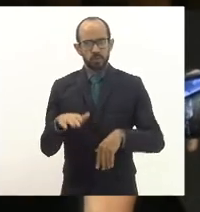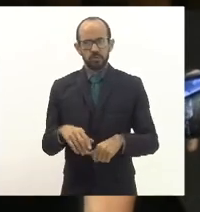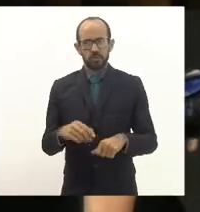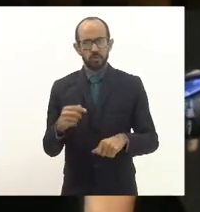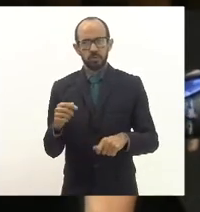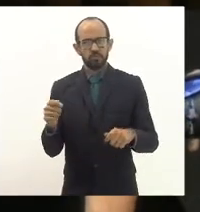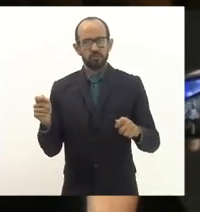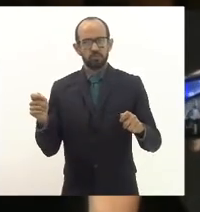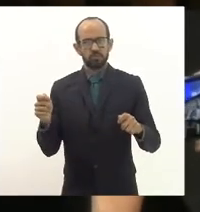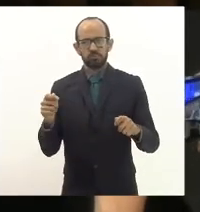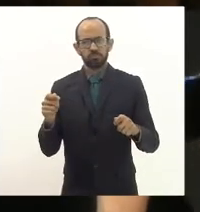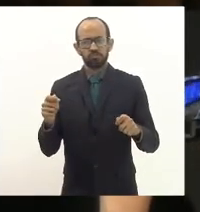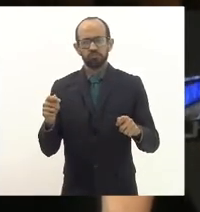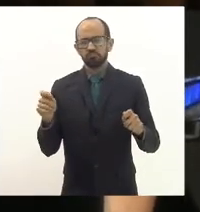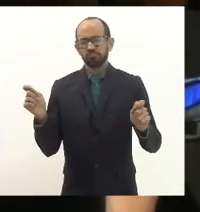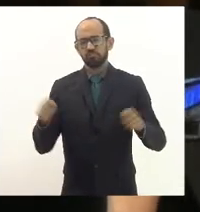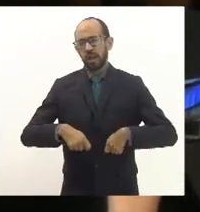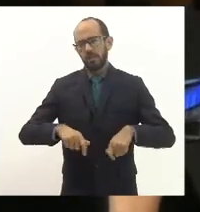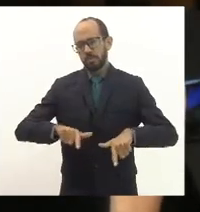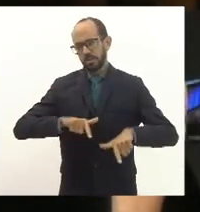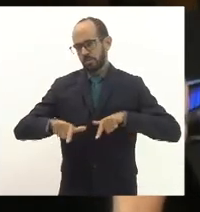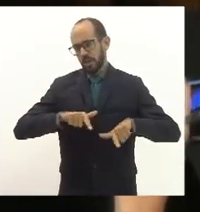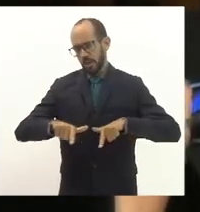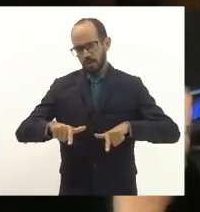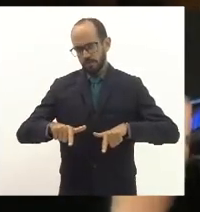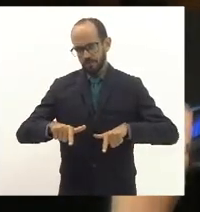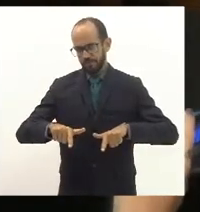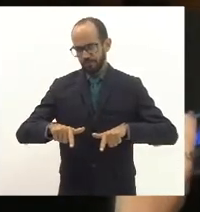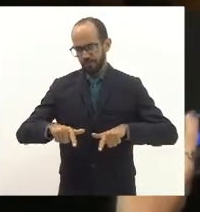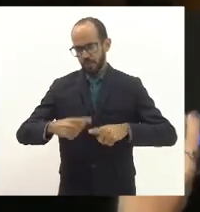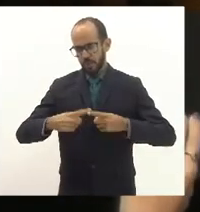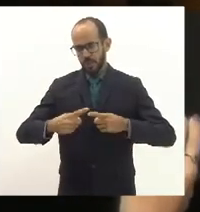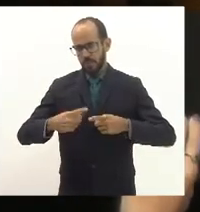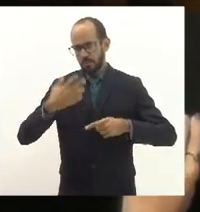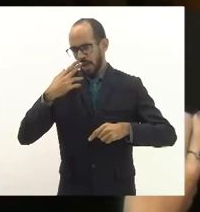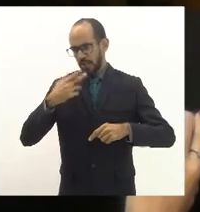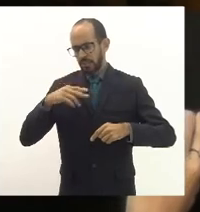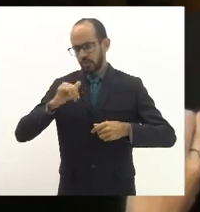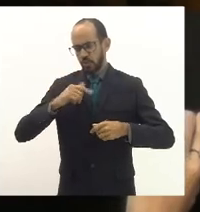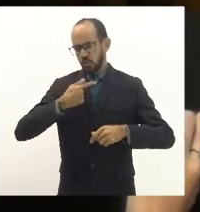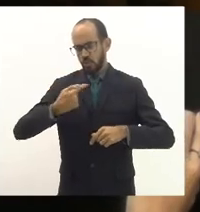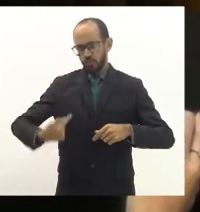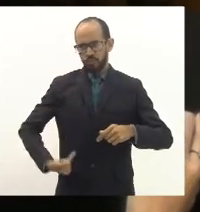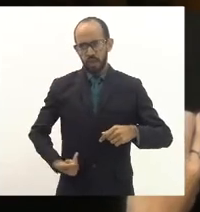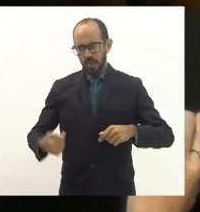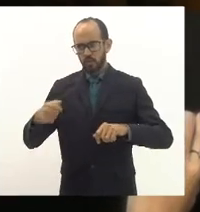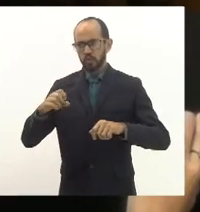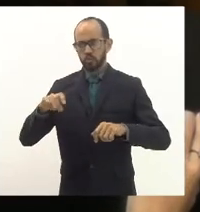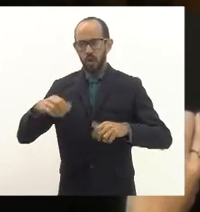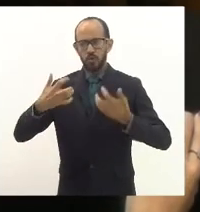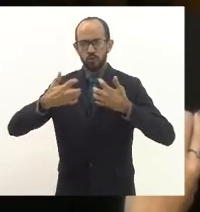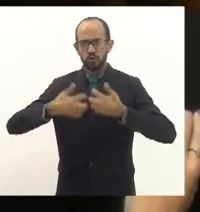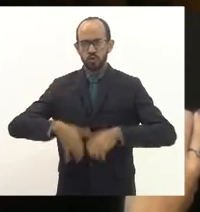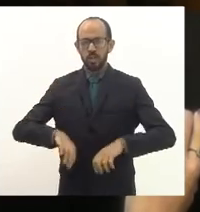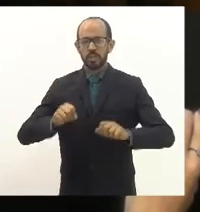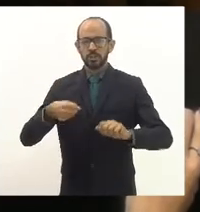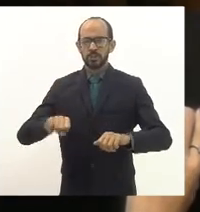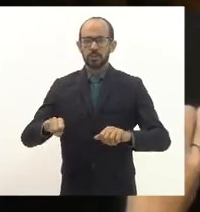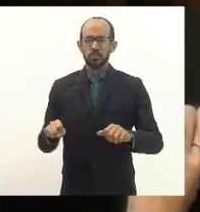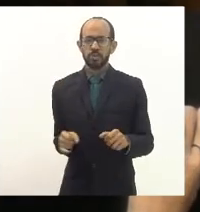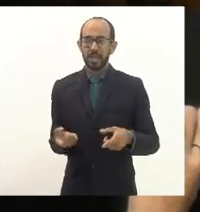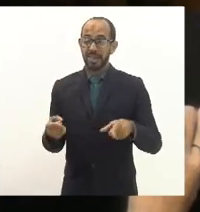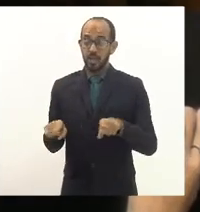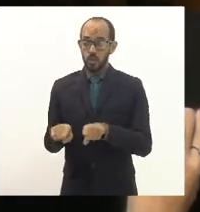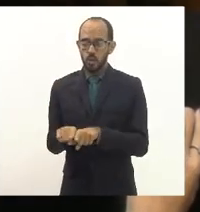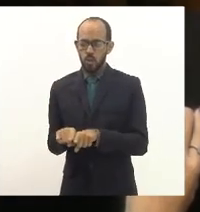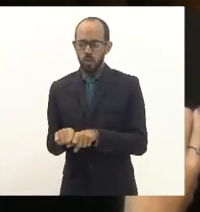impossibilitado até de trabalhar, porque parece que o governo do Estado só funciona se você fizer parte da casinha. Se você